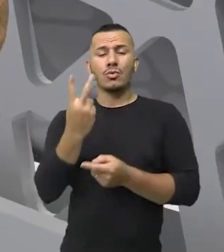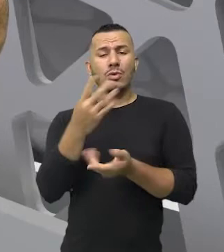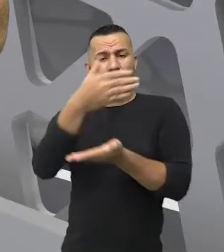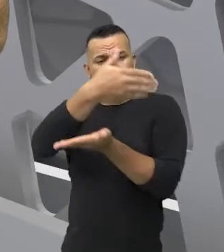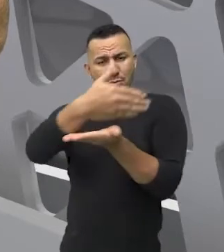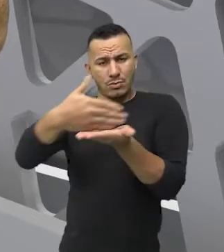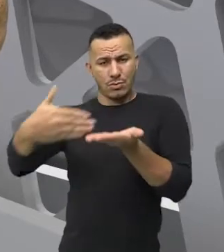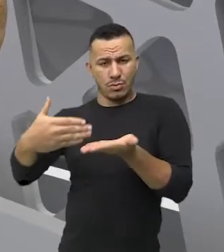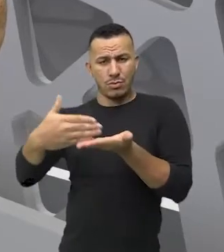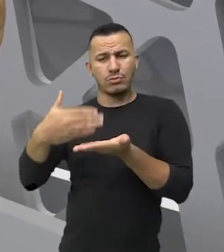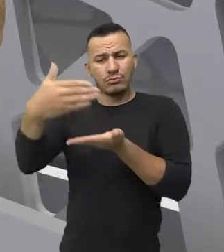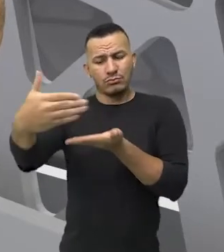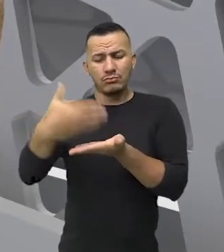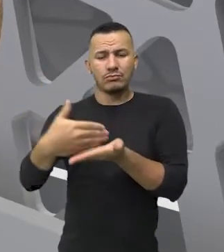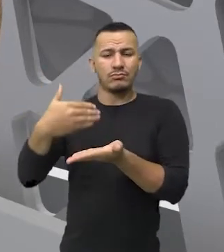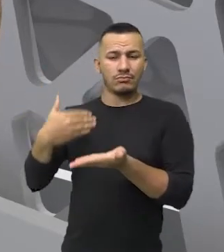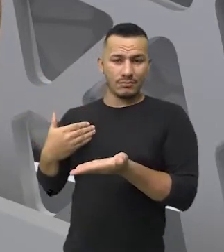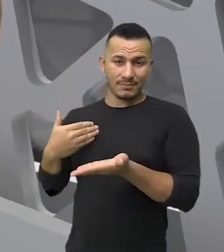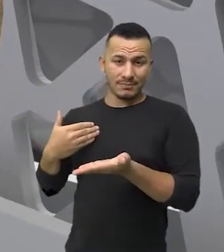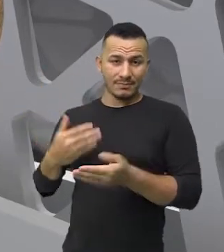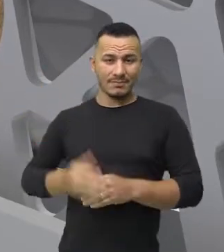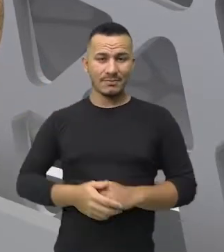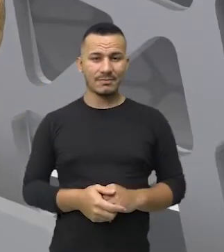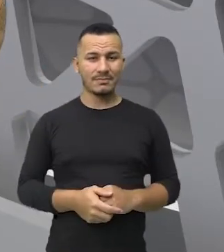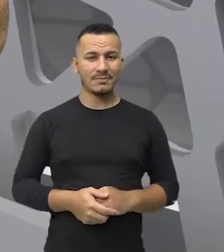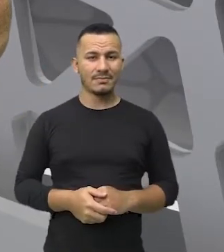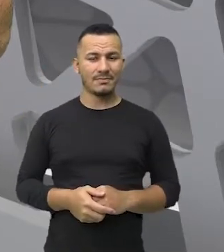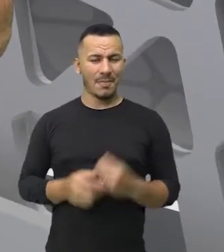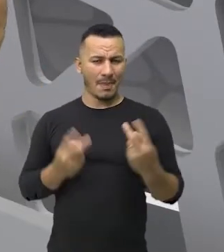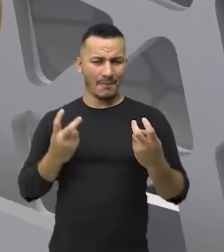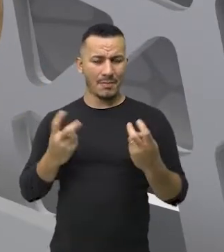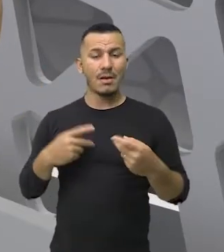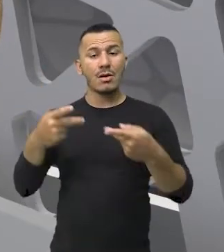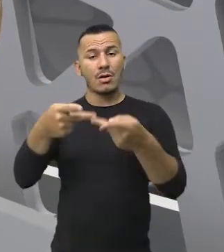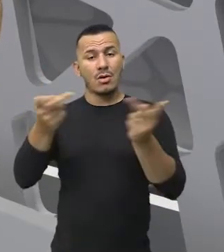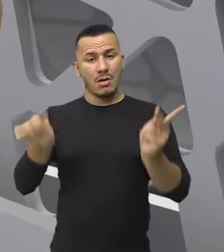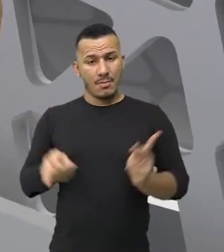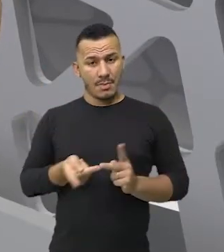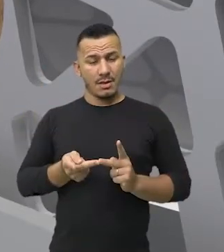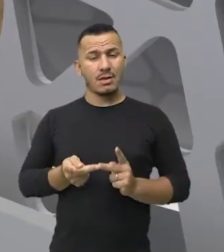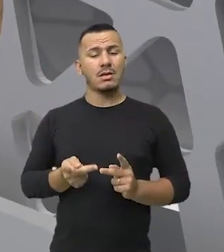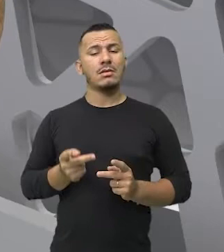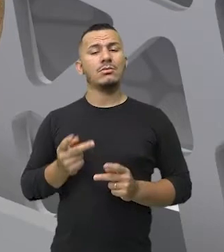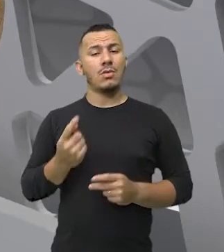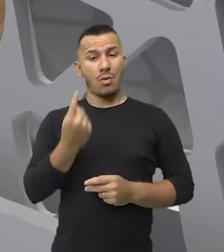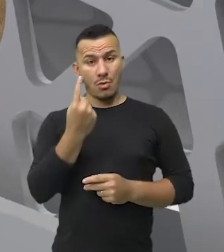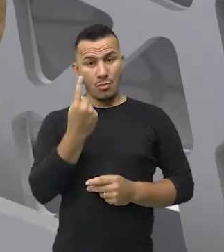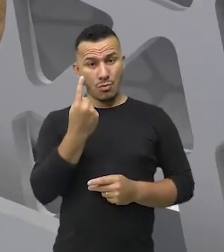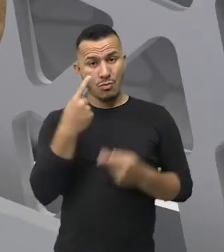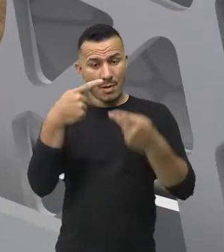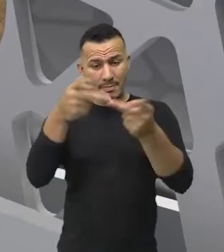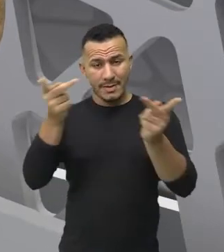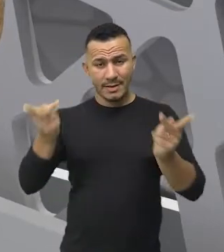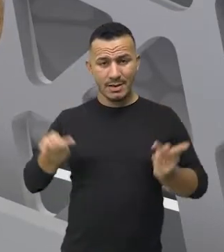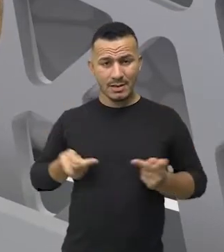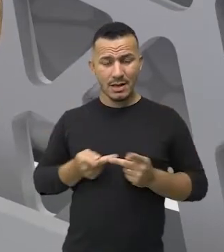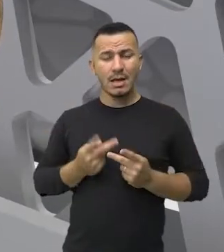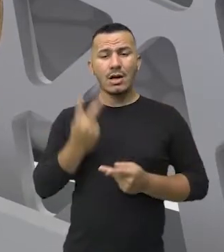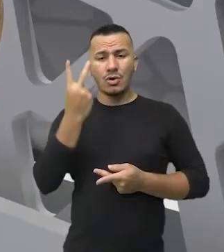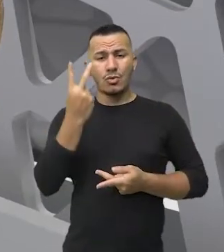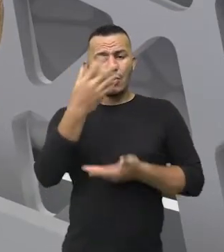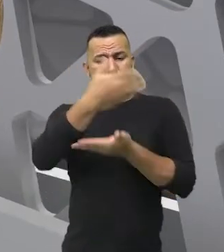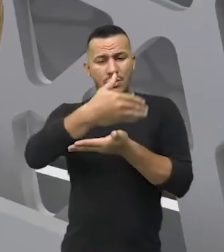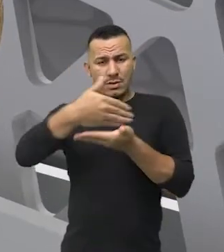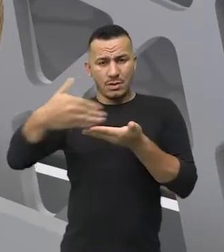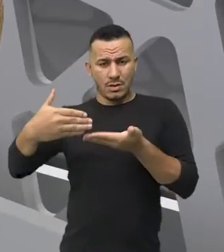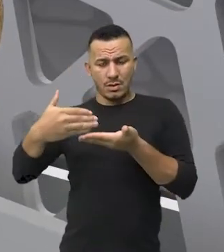e a pessoa comeu uma parte. Tá legal? Perceba o seguinte, uma pizza está dividida em duas... olha a palavra, uma pizza está dividida em